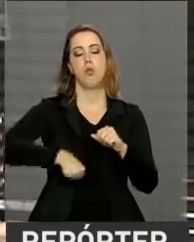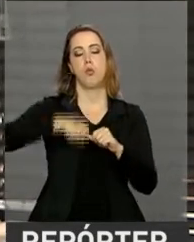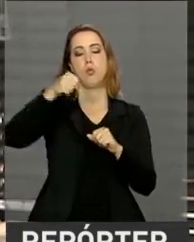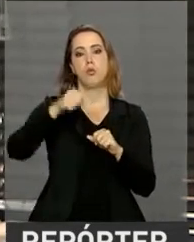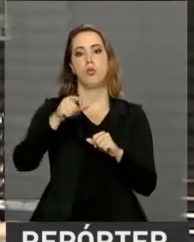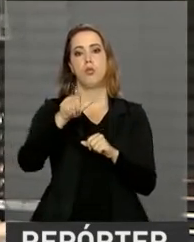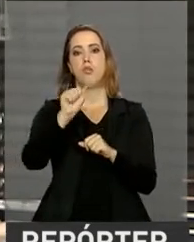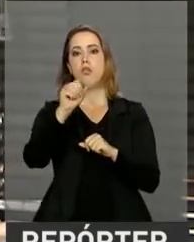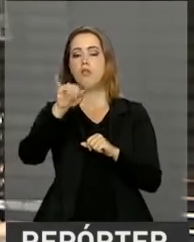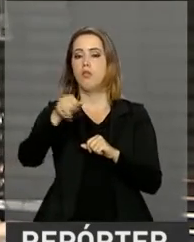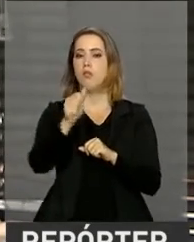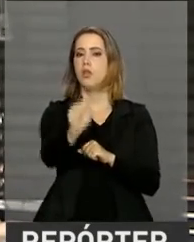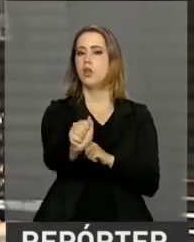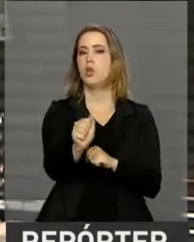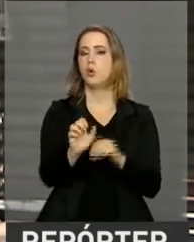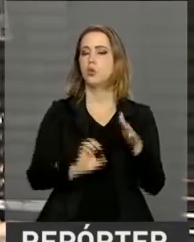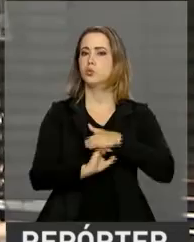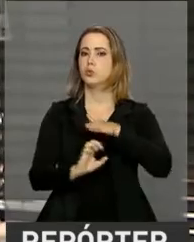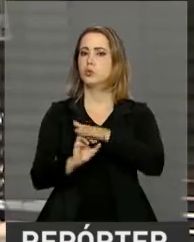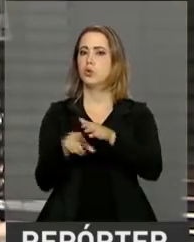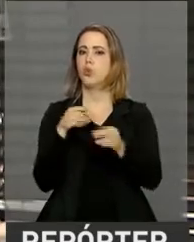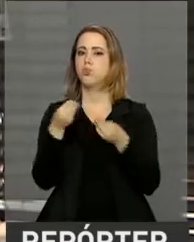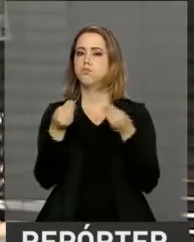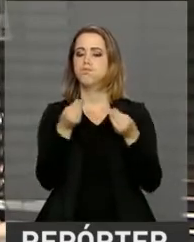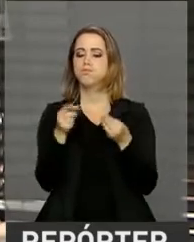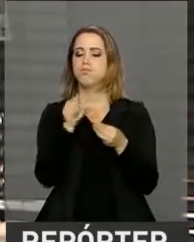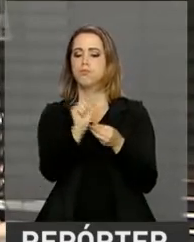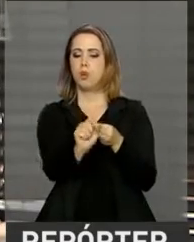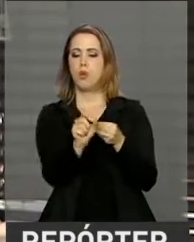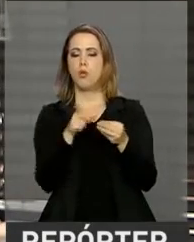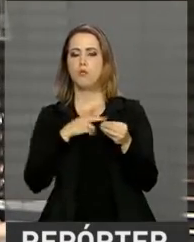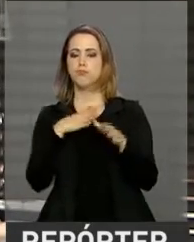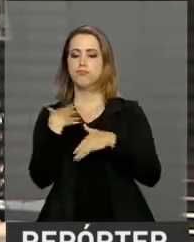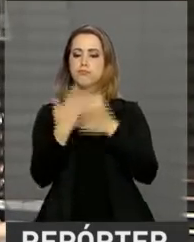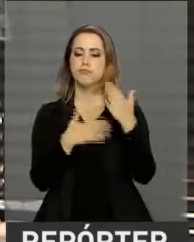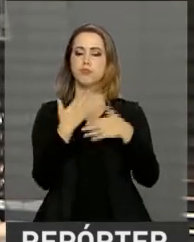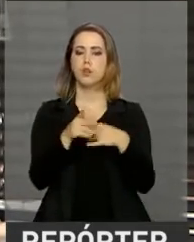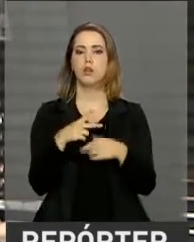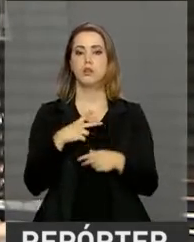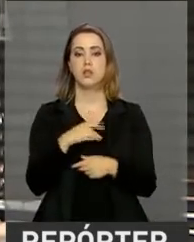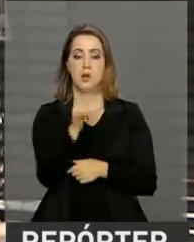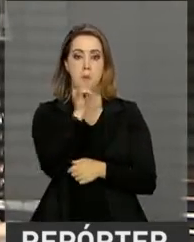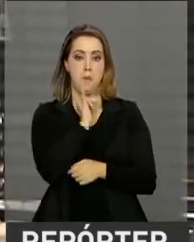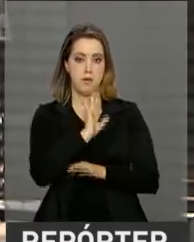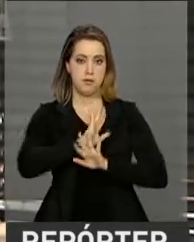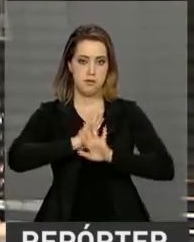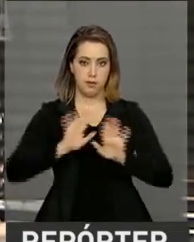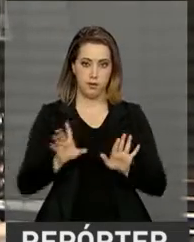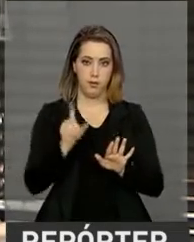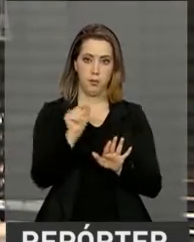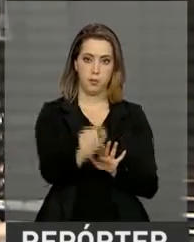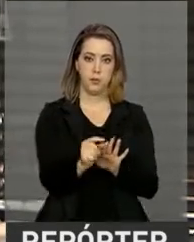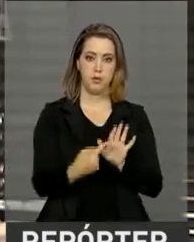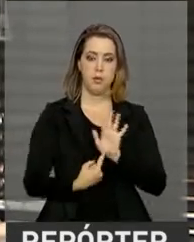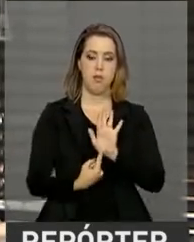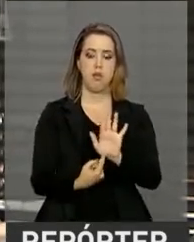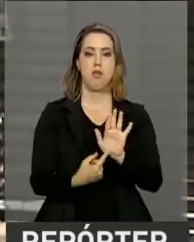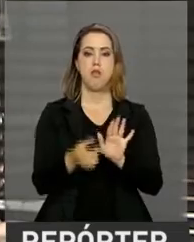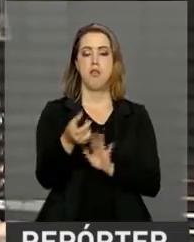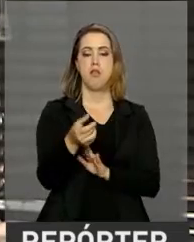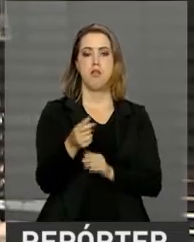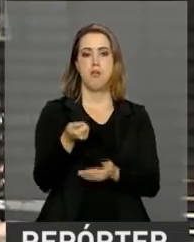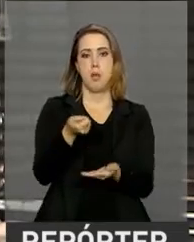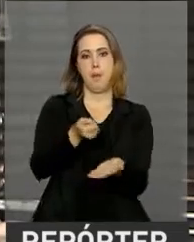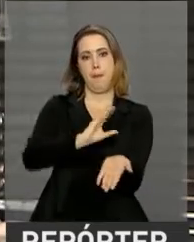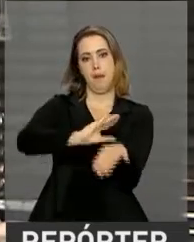respeito de qual é a rentabilidade que esse novo empreendimento deverá gerar então vamos dar um exemplo ele vai tentar aplicar 100 reais para